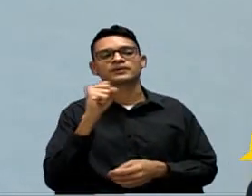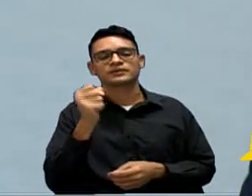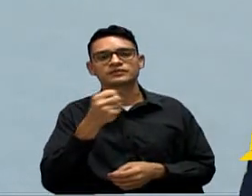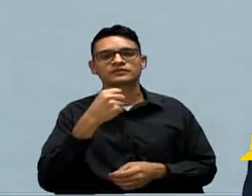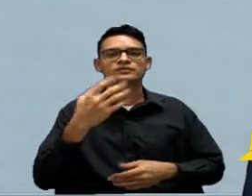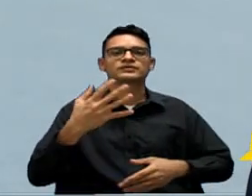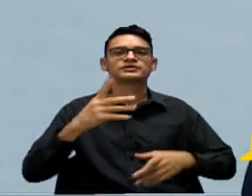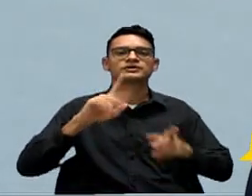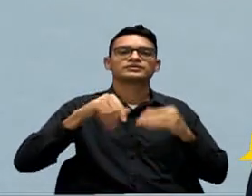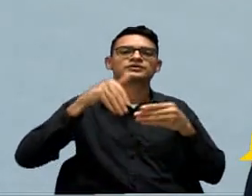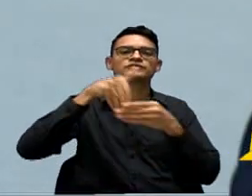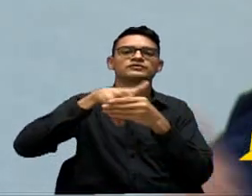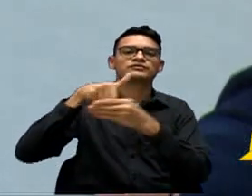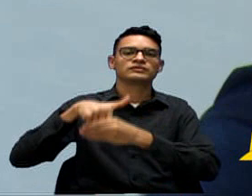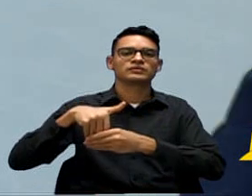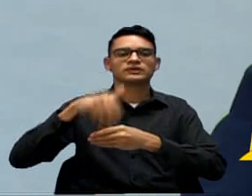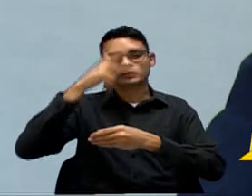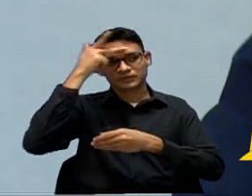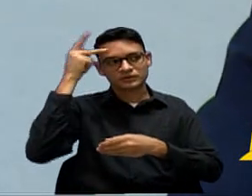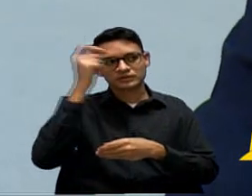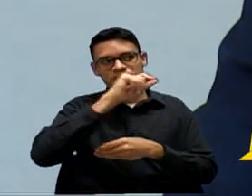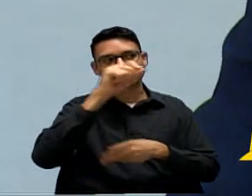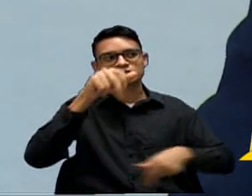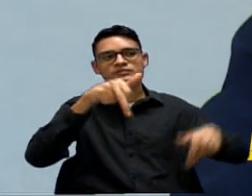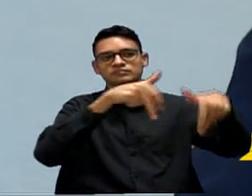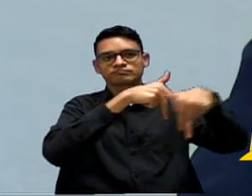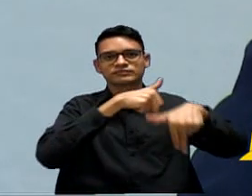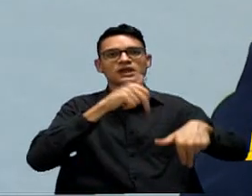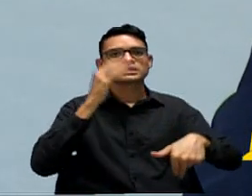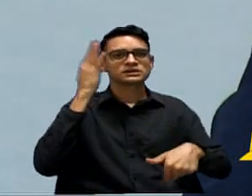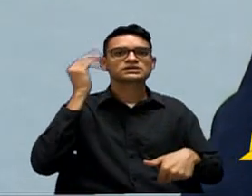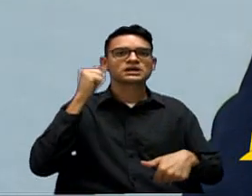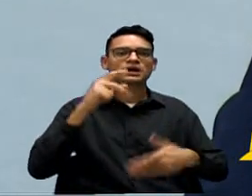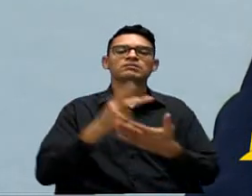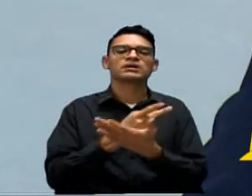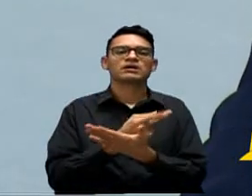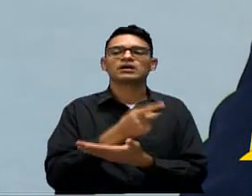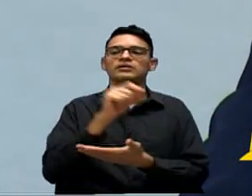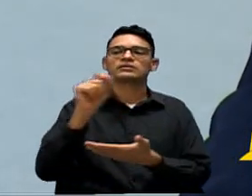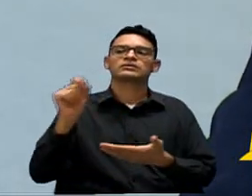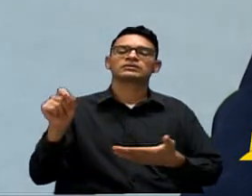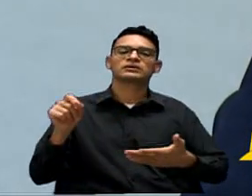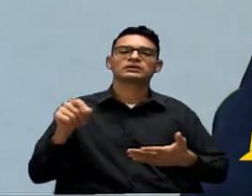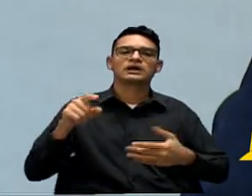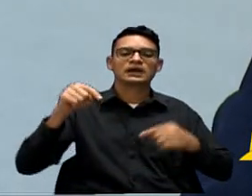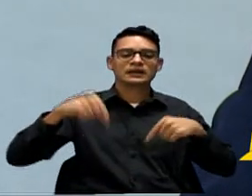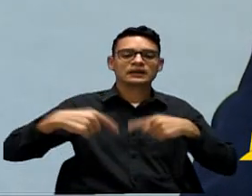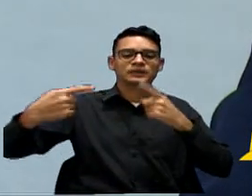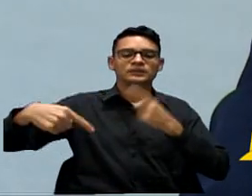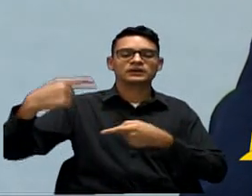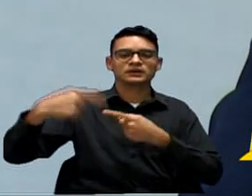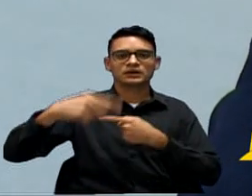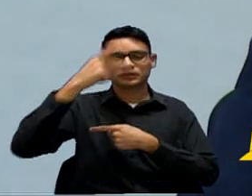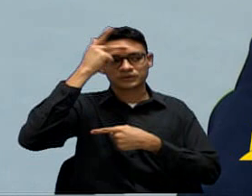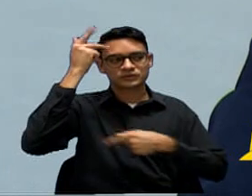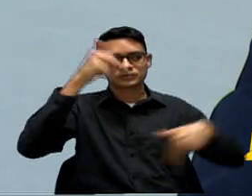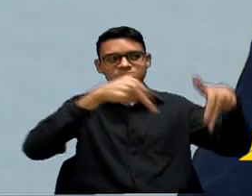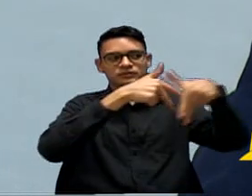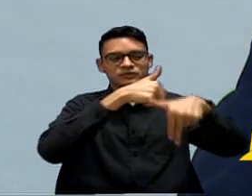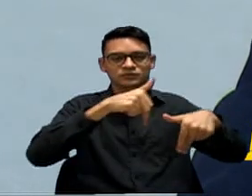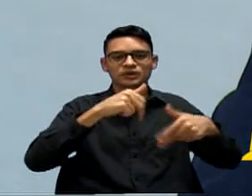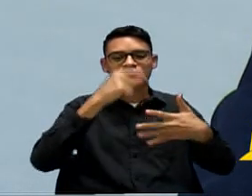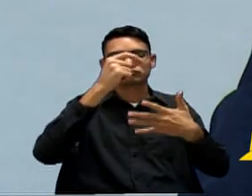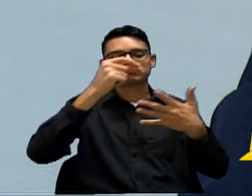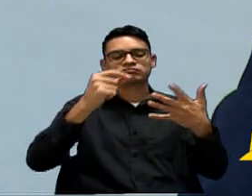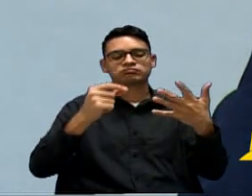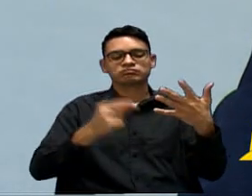munícipe sabe quem está fazendo de forma errada. Aqui você pode brigar pelo direito da população de todas as formas. O que